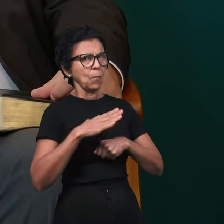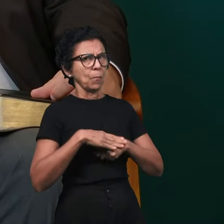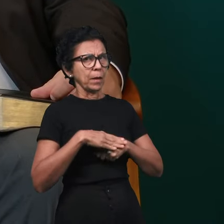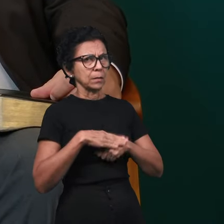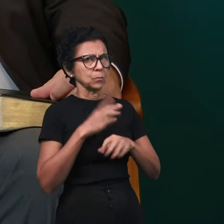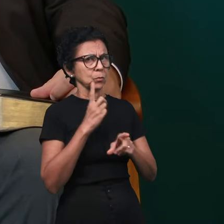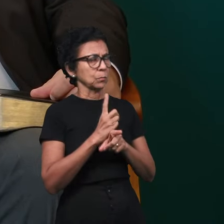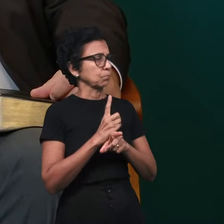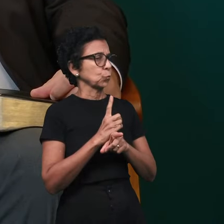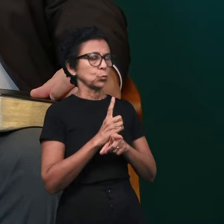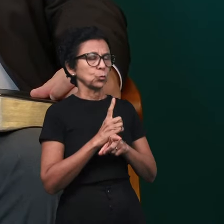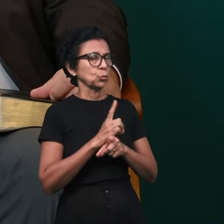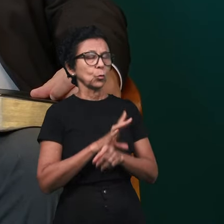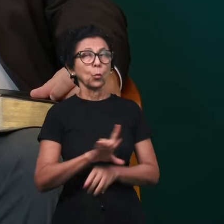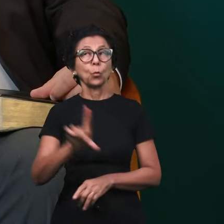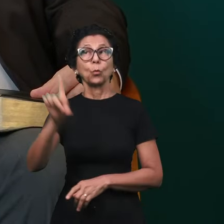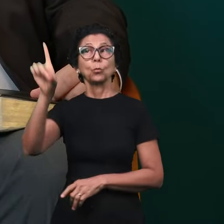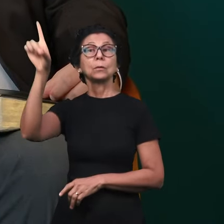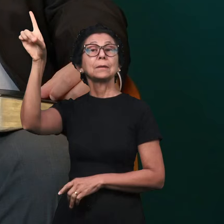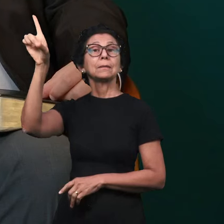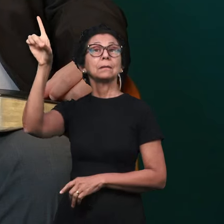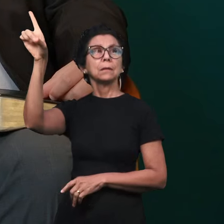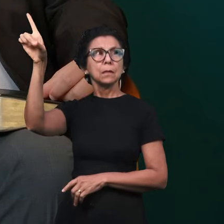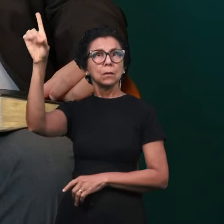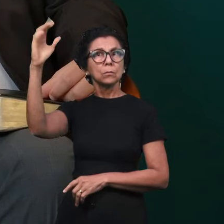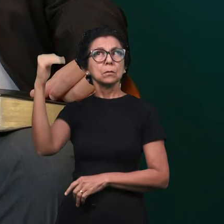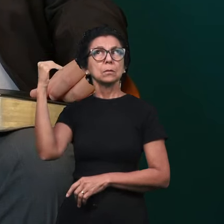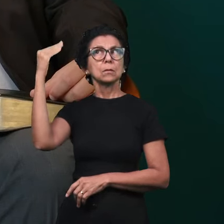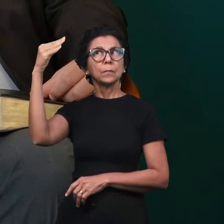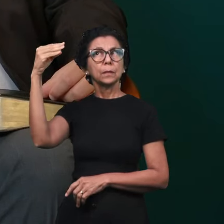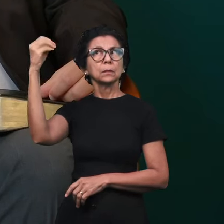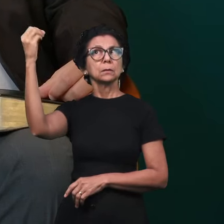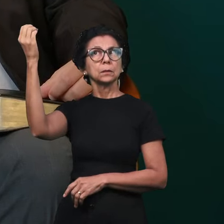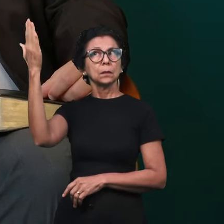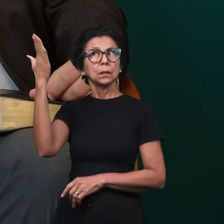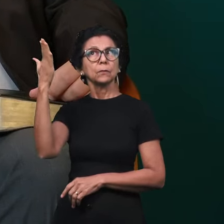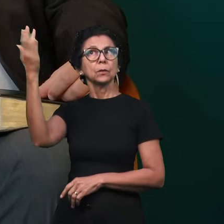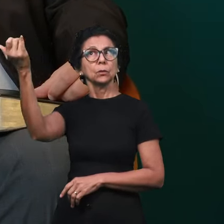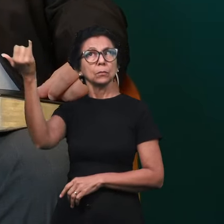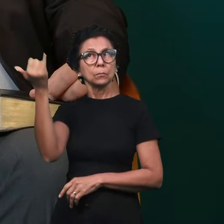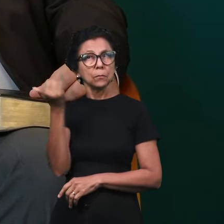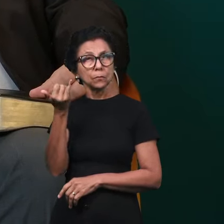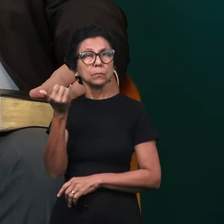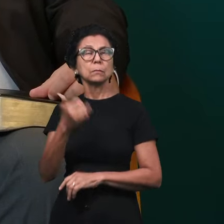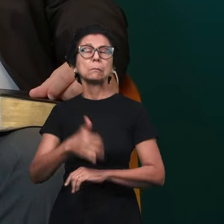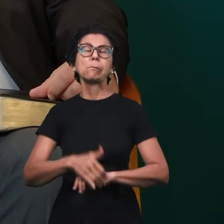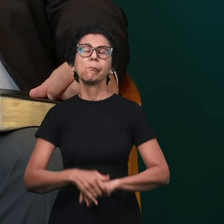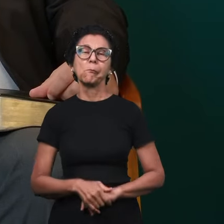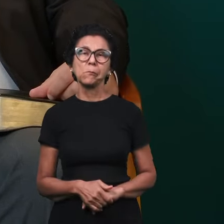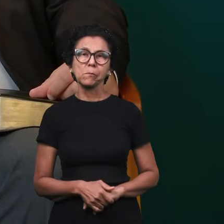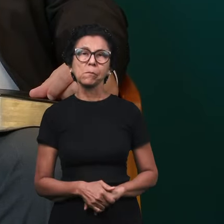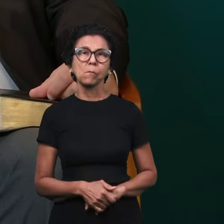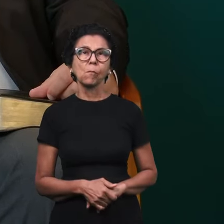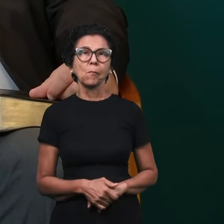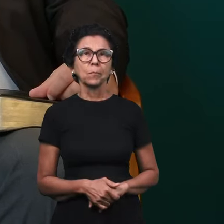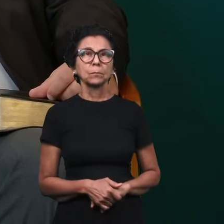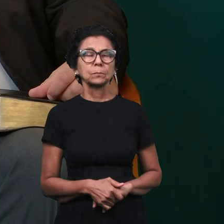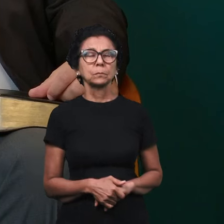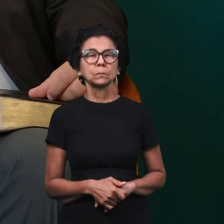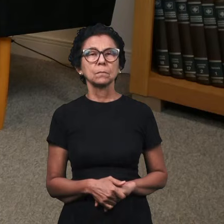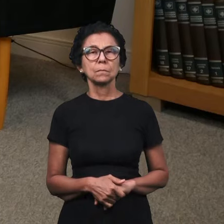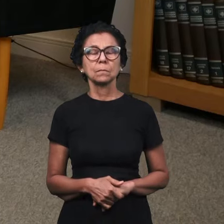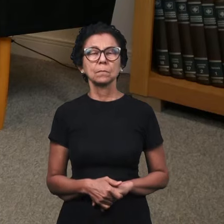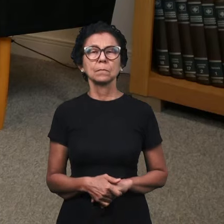que revelou isso. Ou seja, há um Deus que fala conosco e a profecia ela se cumpre na nossa vida para livramento e